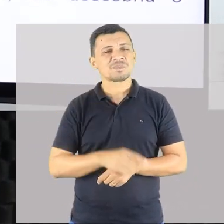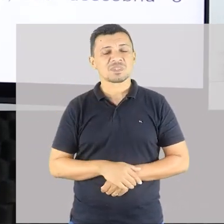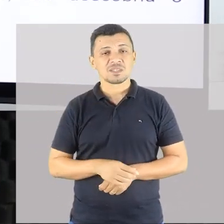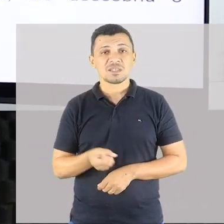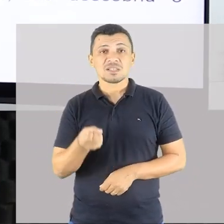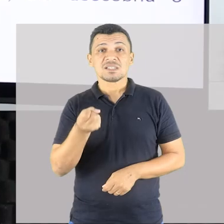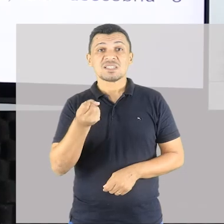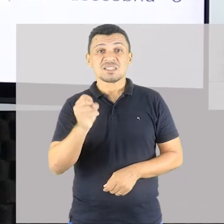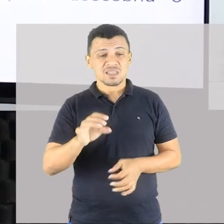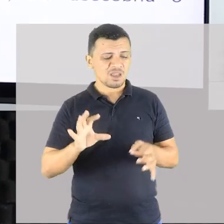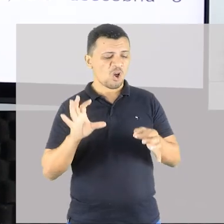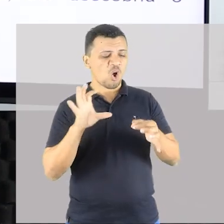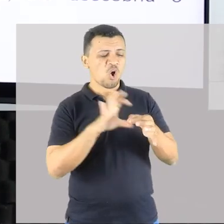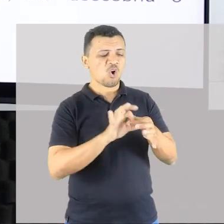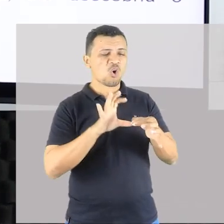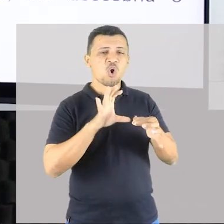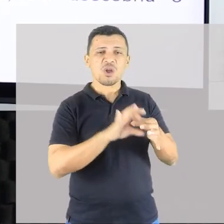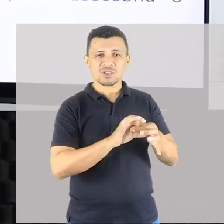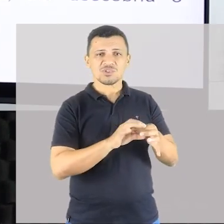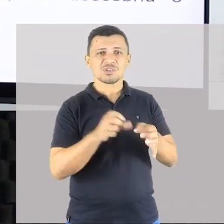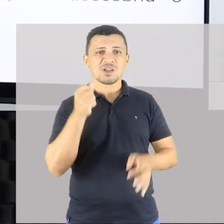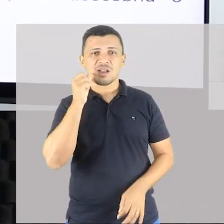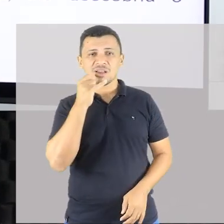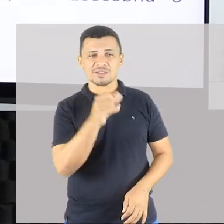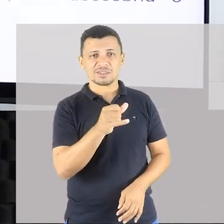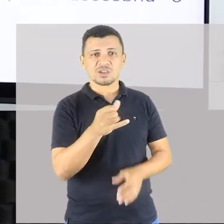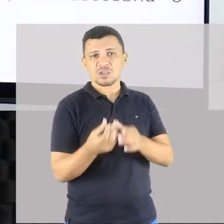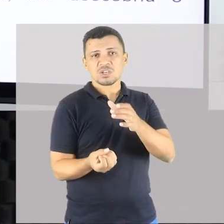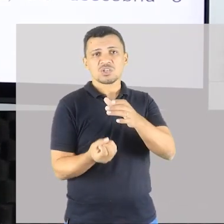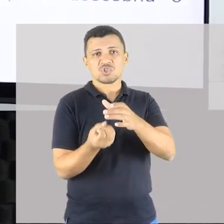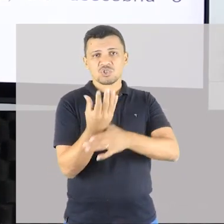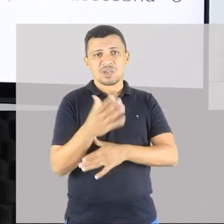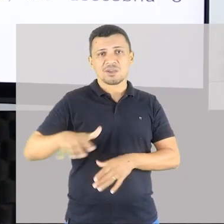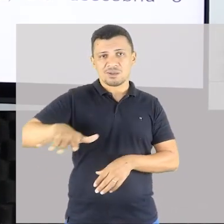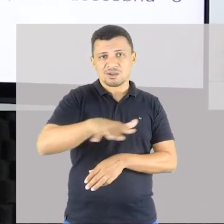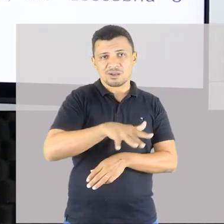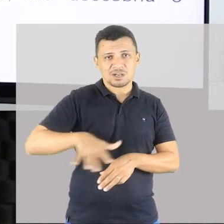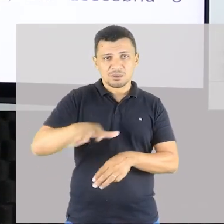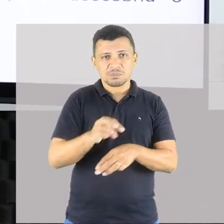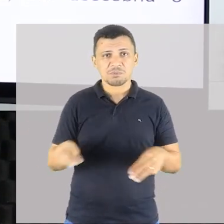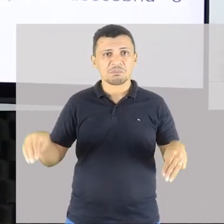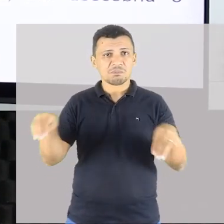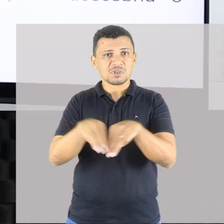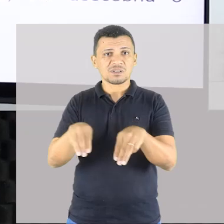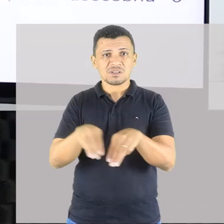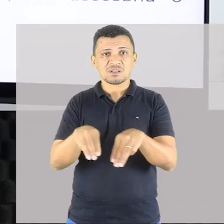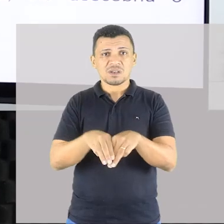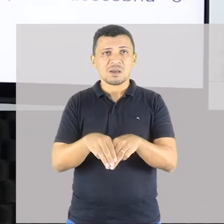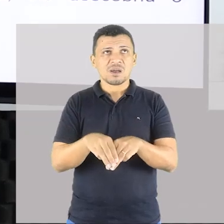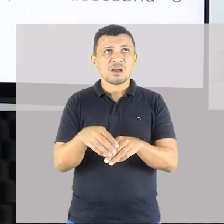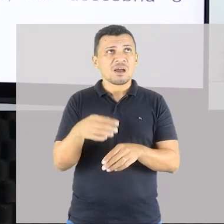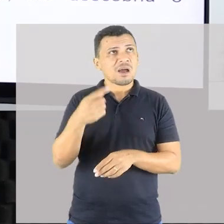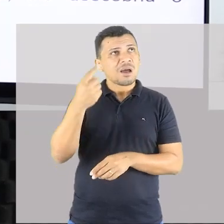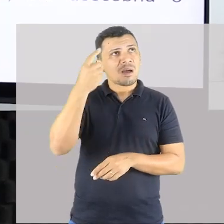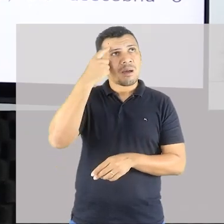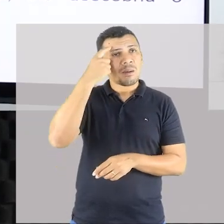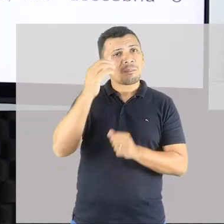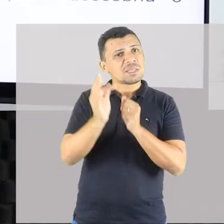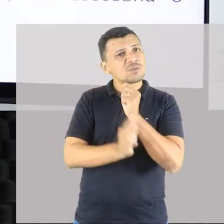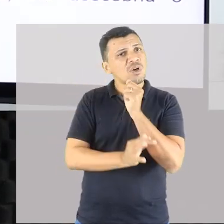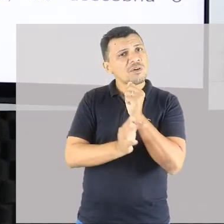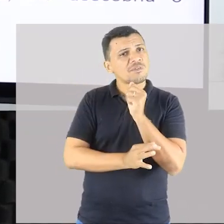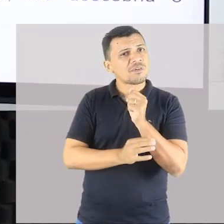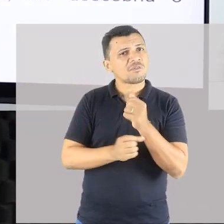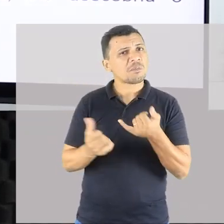corrente elétrica gera campo magnético, um monte de físico pensou, vamos